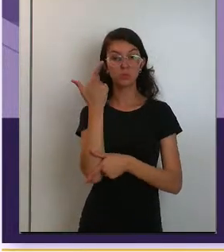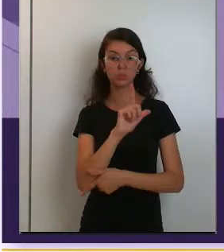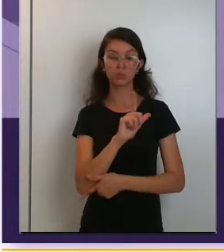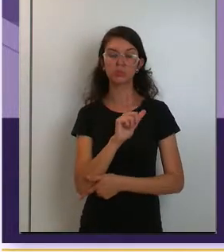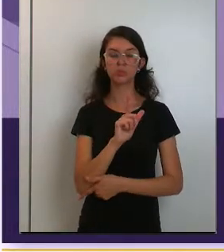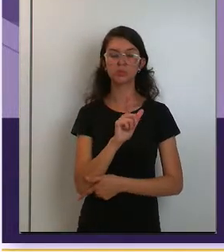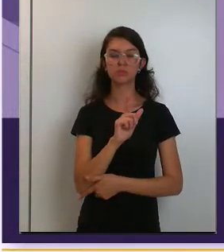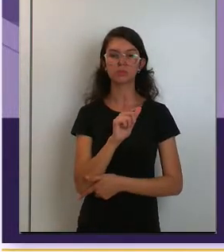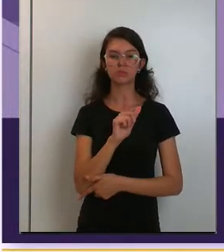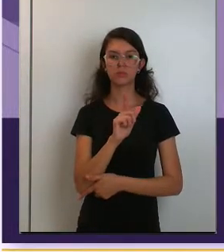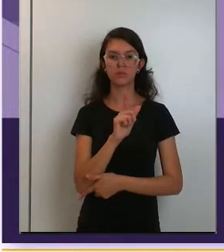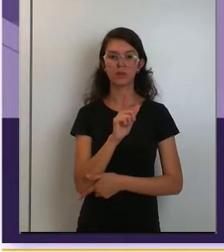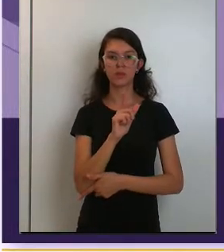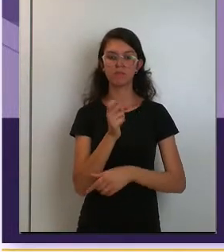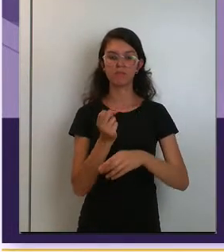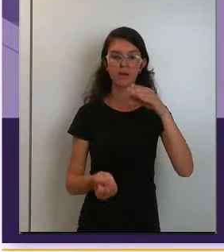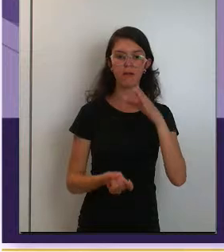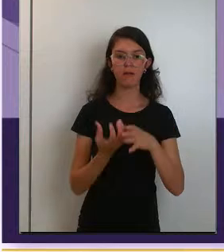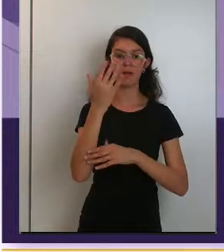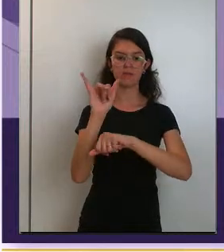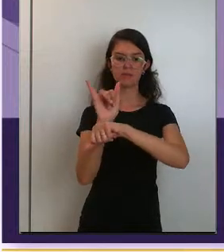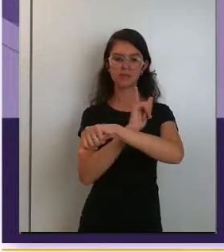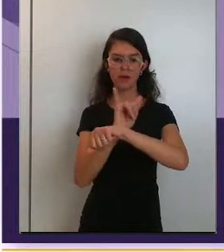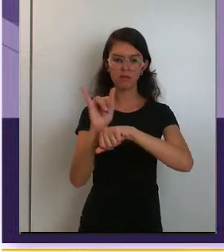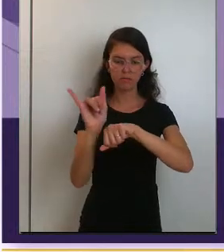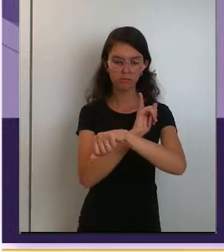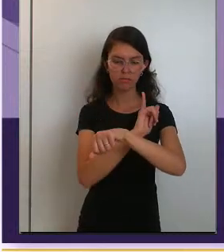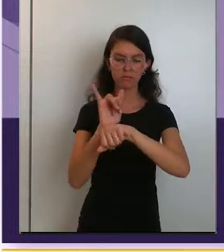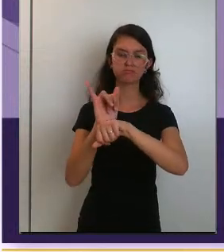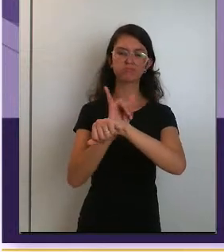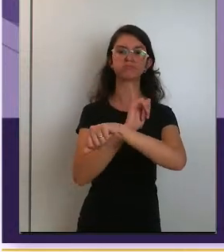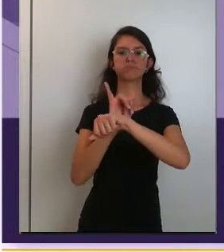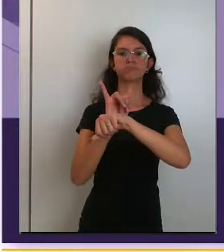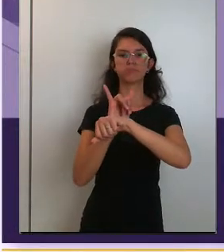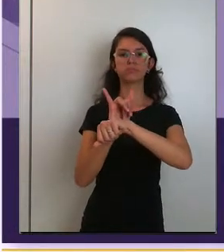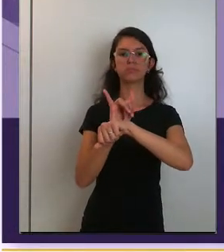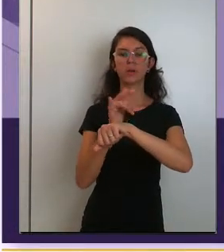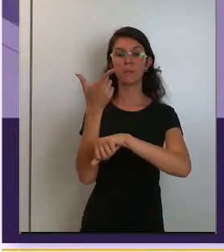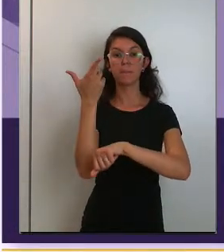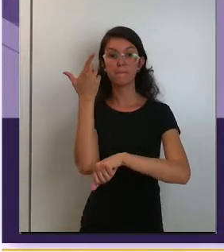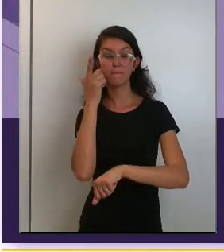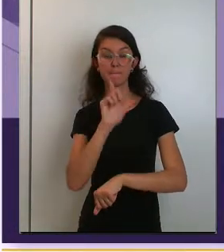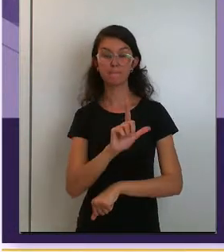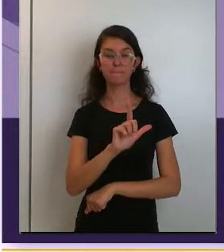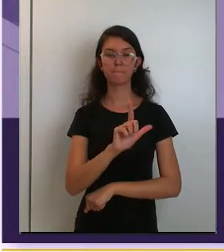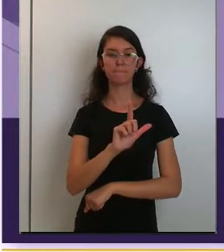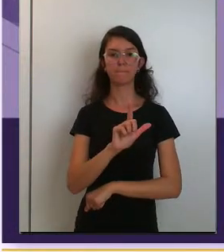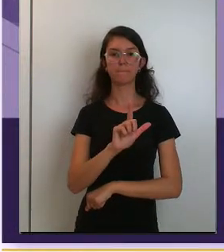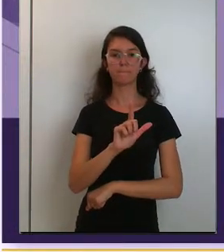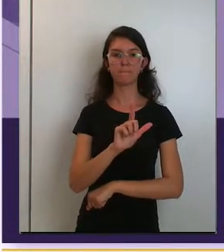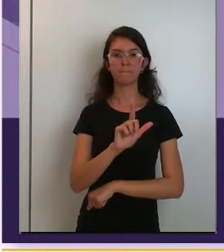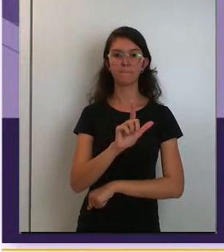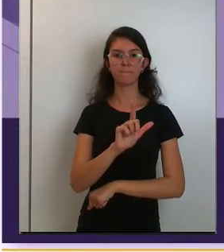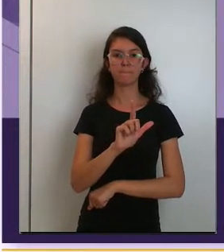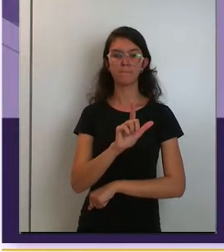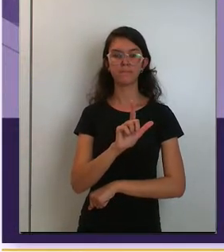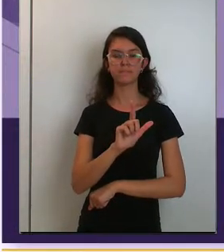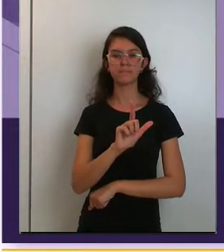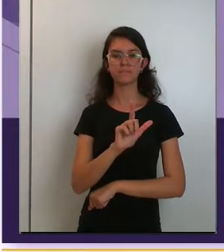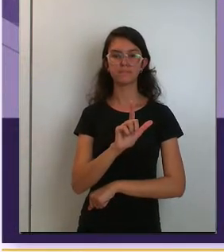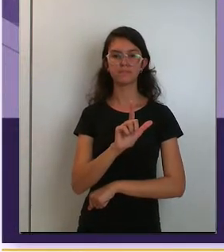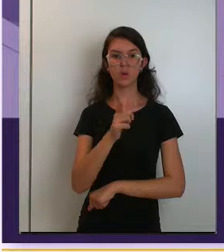deles, criar mecanismos e estratégias para chegar, né, e, né, no nível